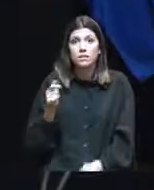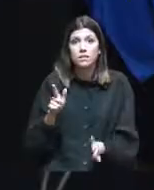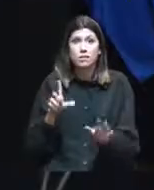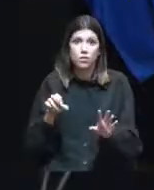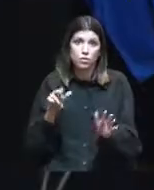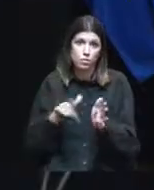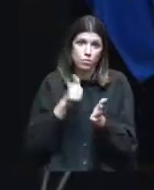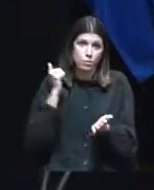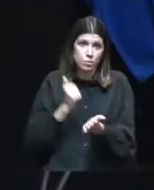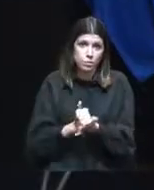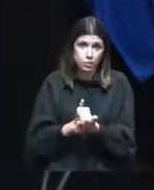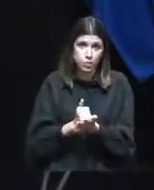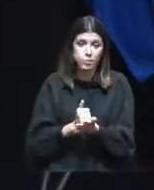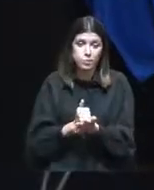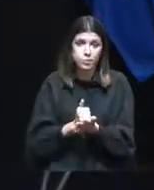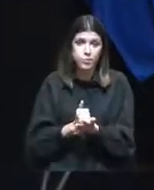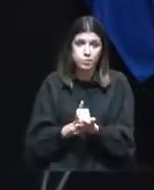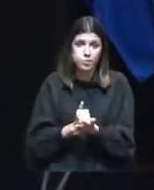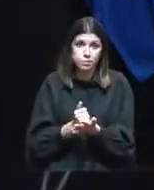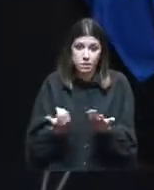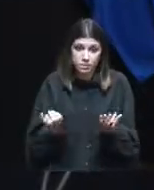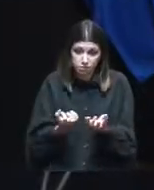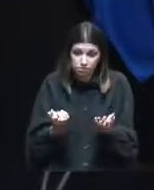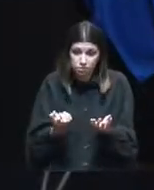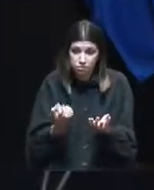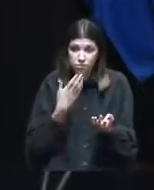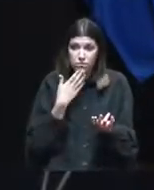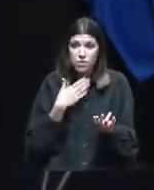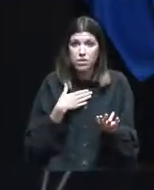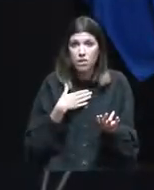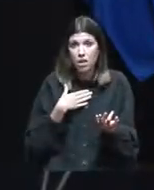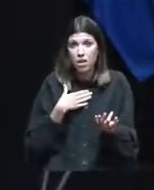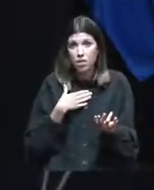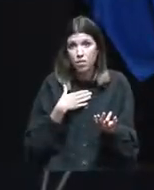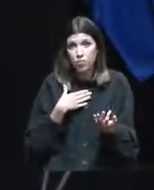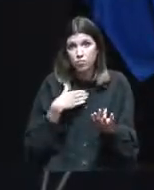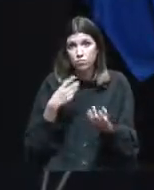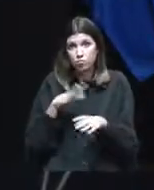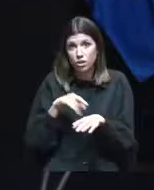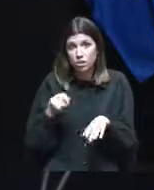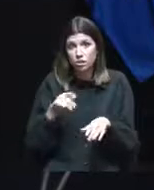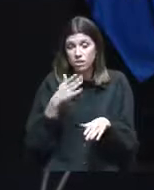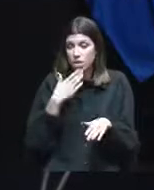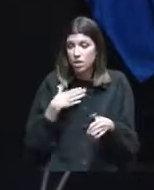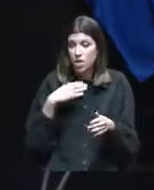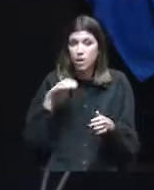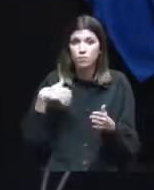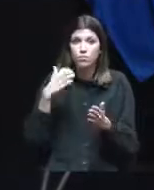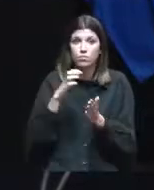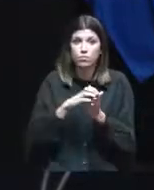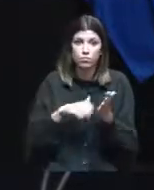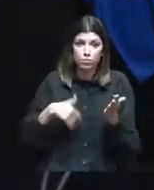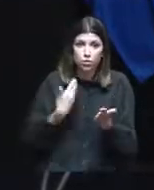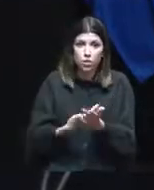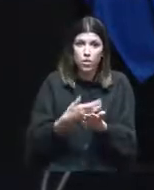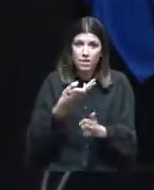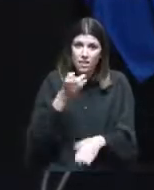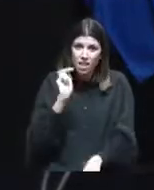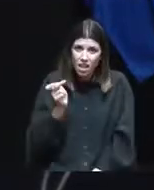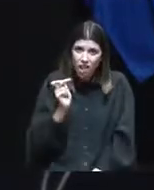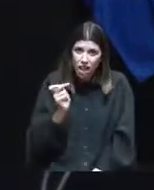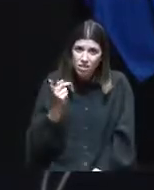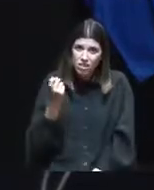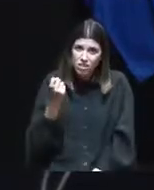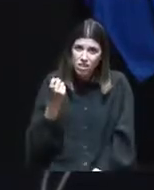2015. E é essencialmente esta a questão que motiva a moção que apresentamos. Serão mesmo necessários quase 7 anos para uma